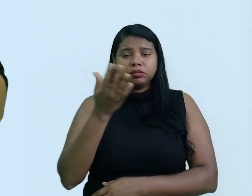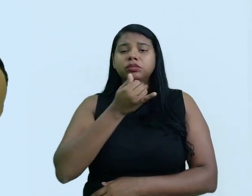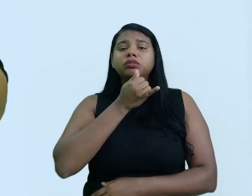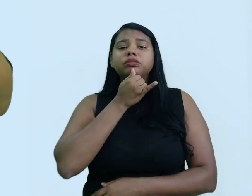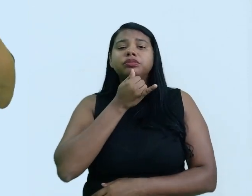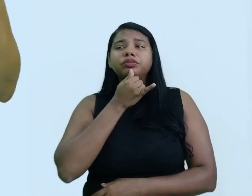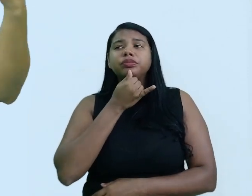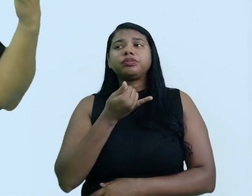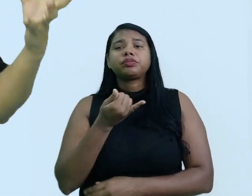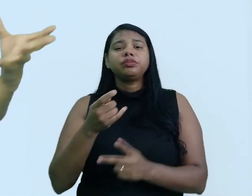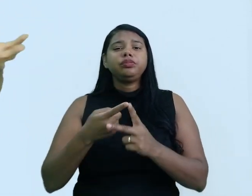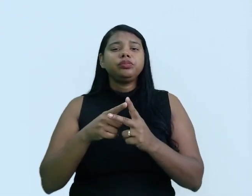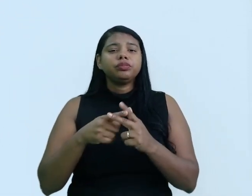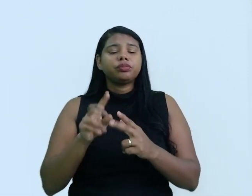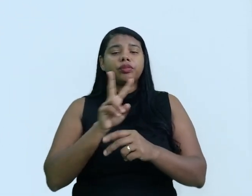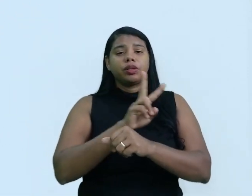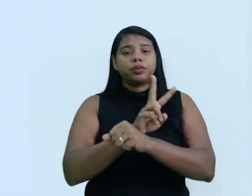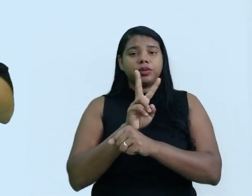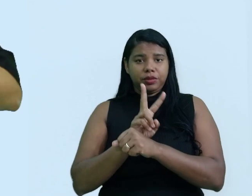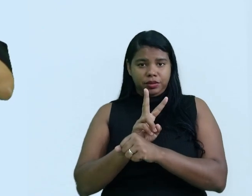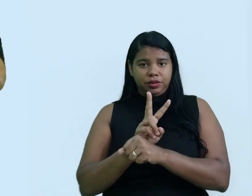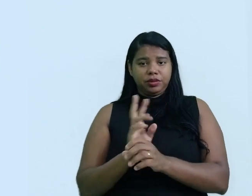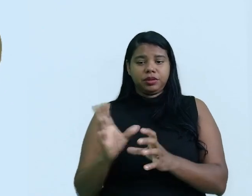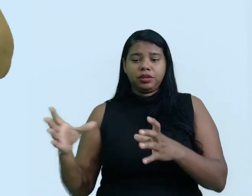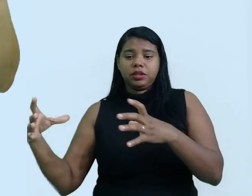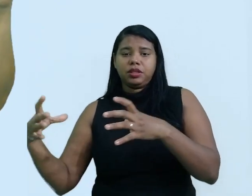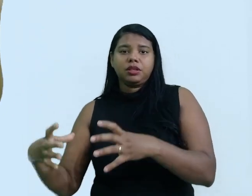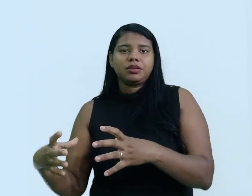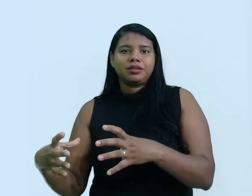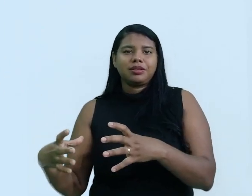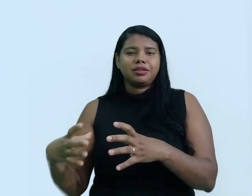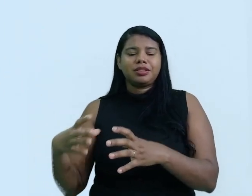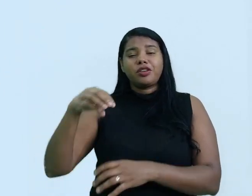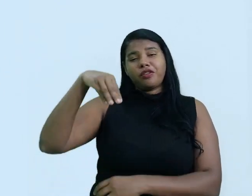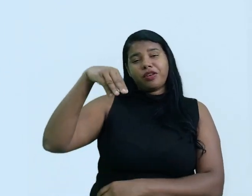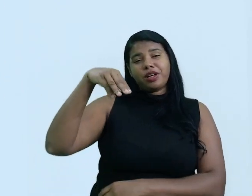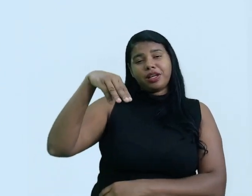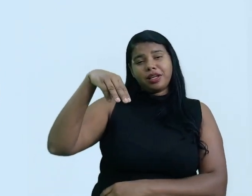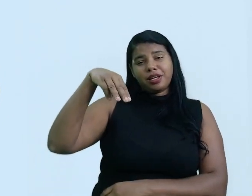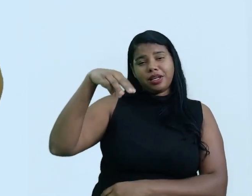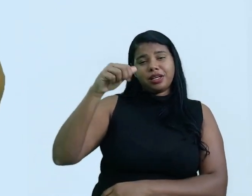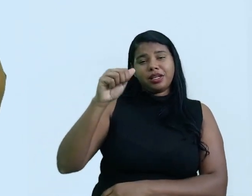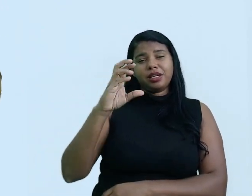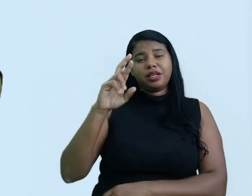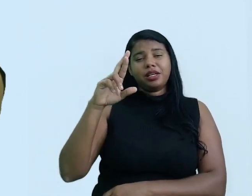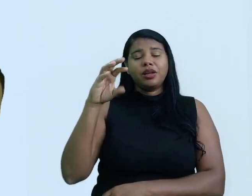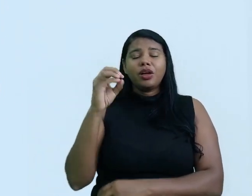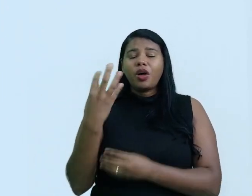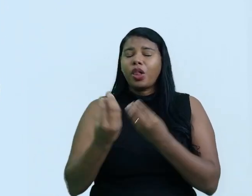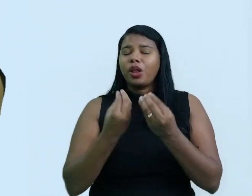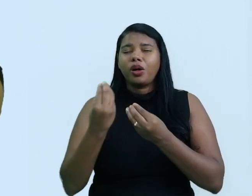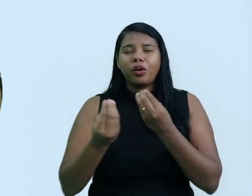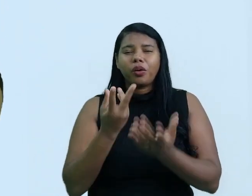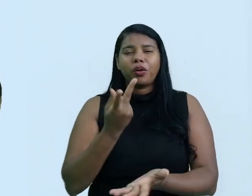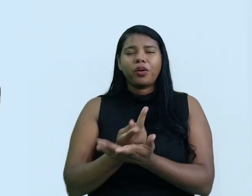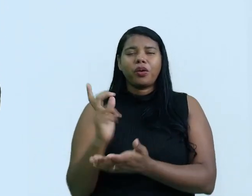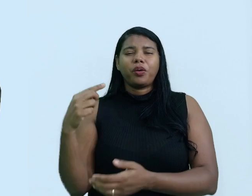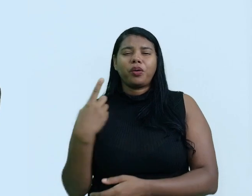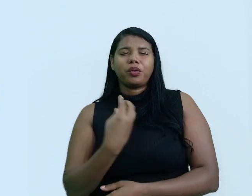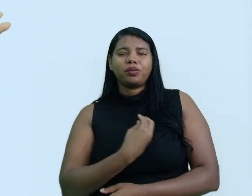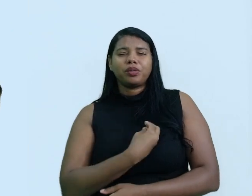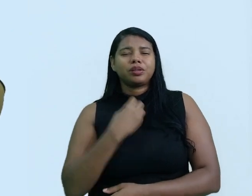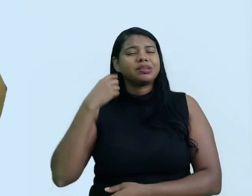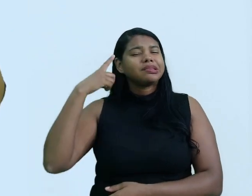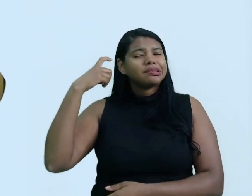exemplo, equipamentos de proteção coletiva. Eu vou agir no macro. Então, como é que eu poderia trazer para a nossa realidade a questão do